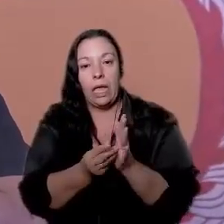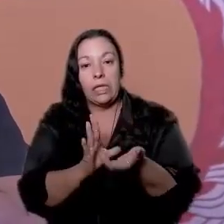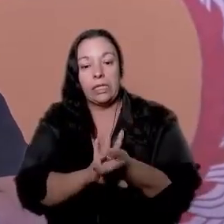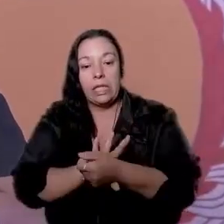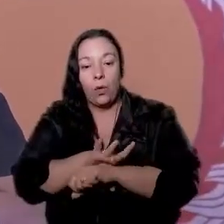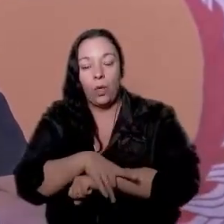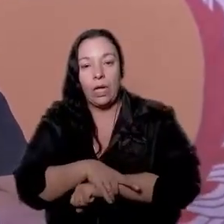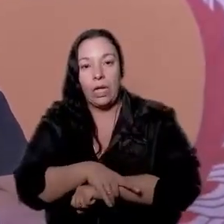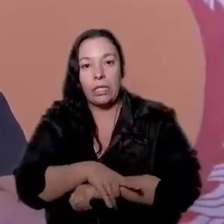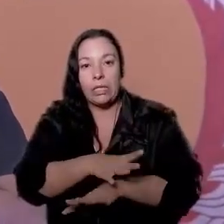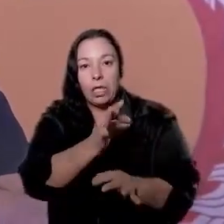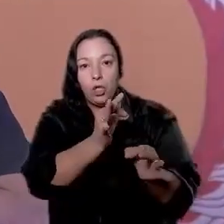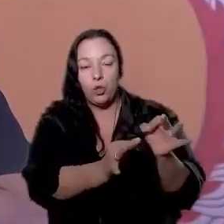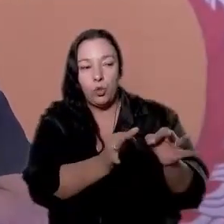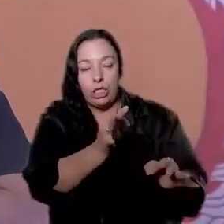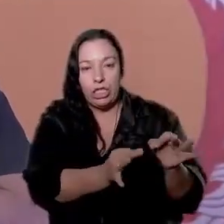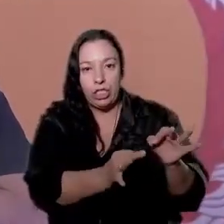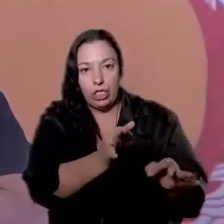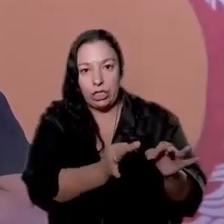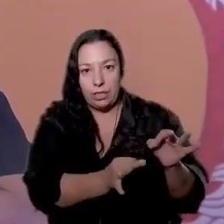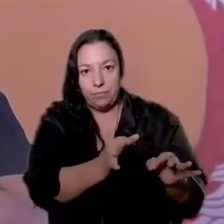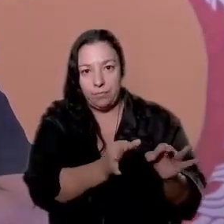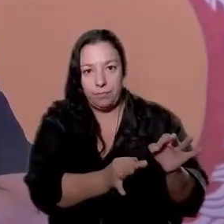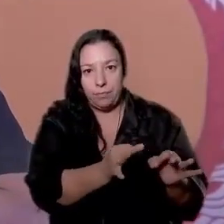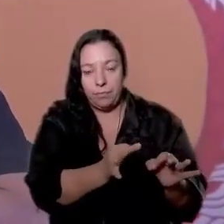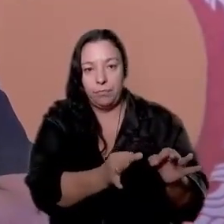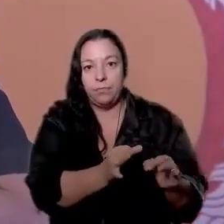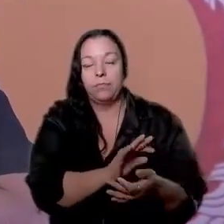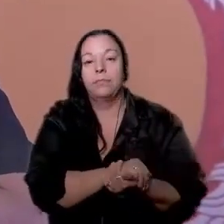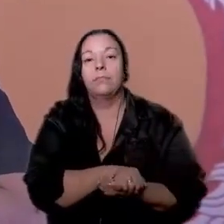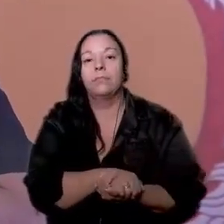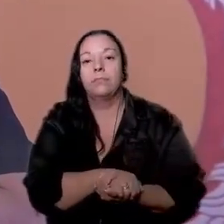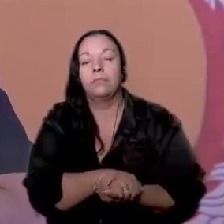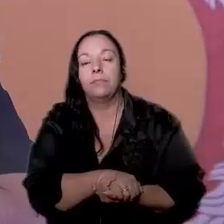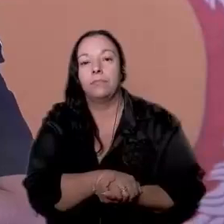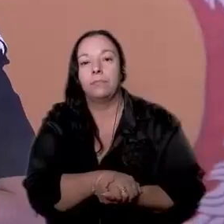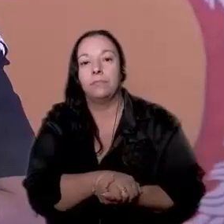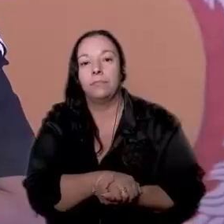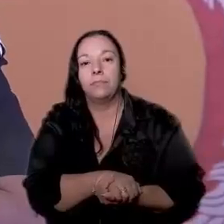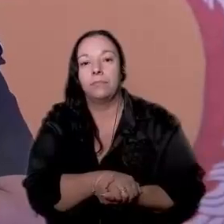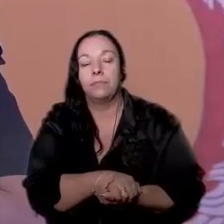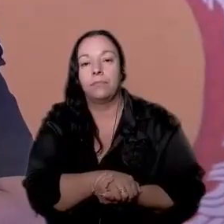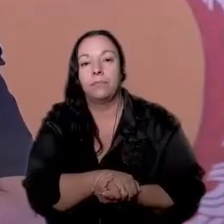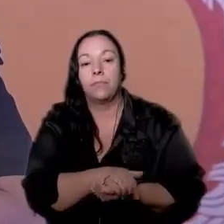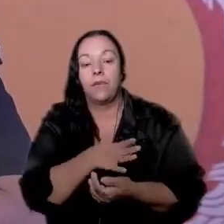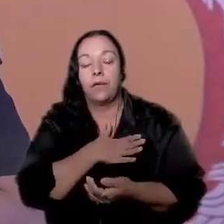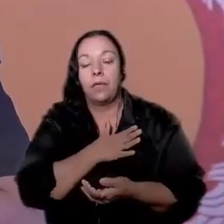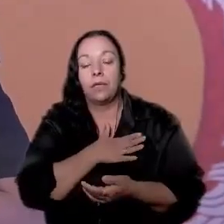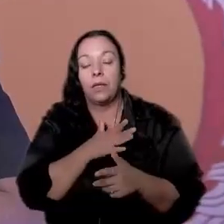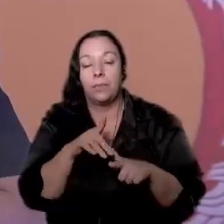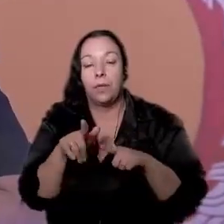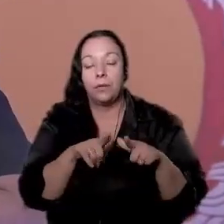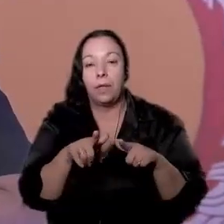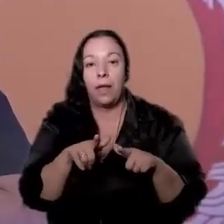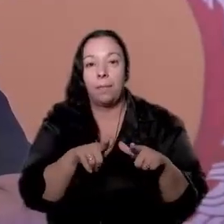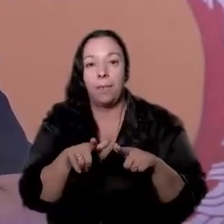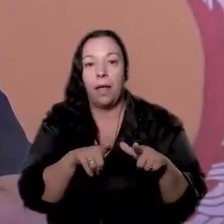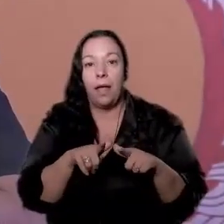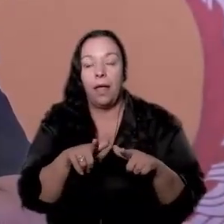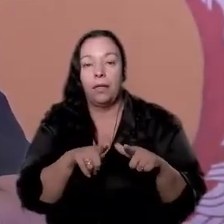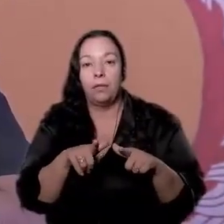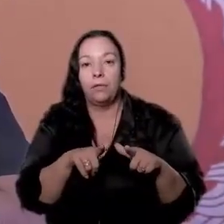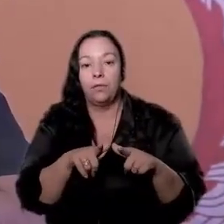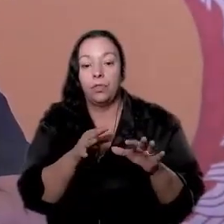jurídica. Né? Esse negócio funciona juridicamente, eu não vou me enrolar na minha empresa, eu estou aqui fazendo o meu trabalho e vou me meter com uma coisa